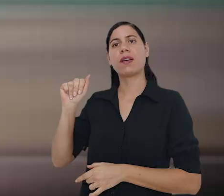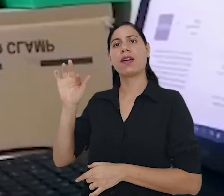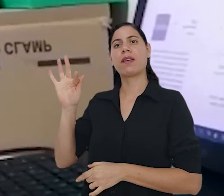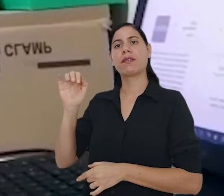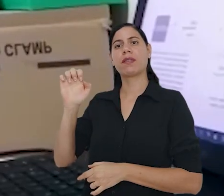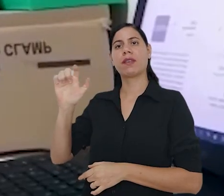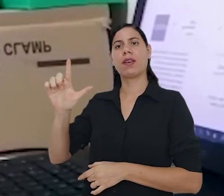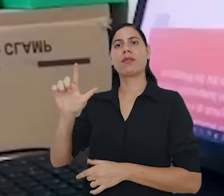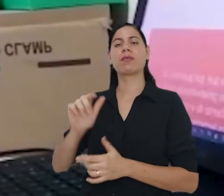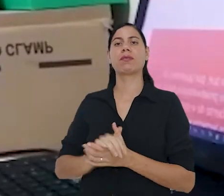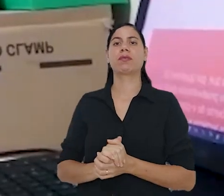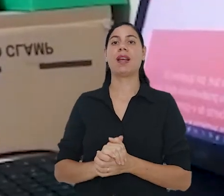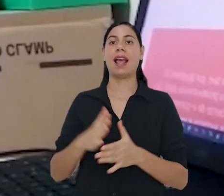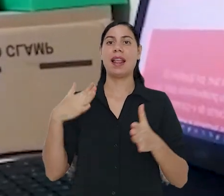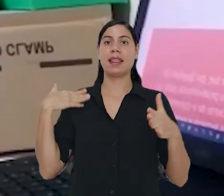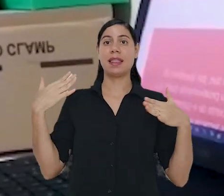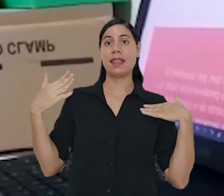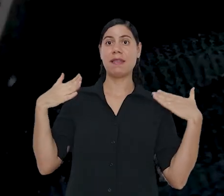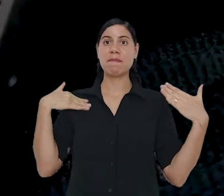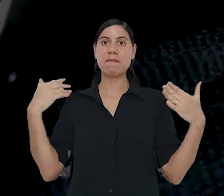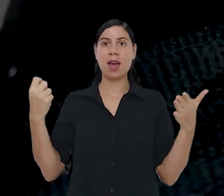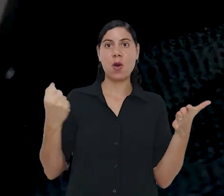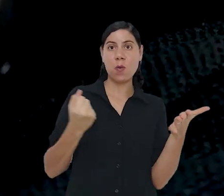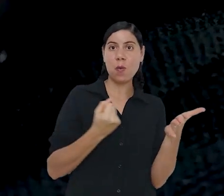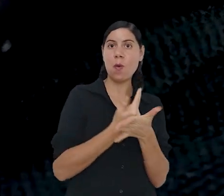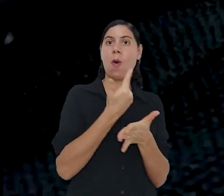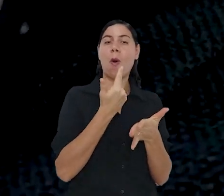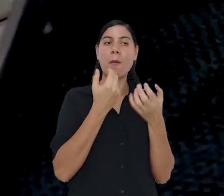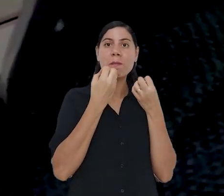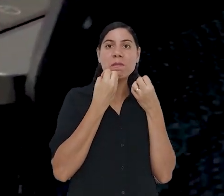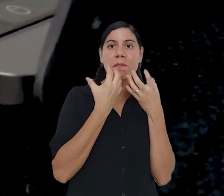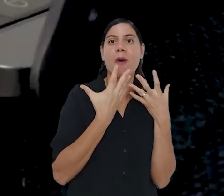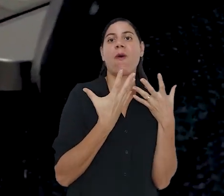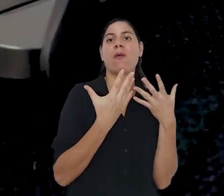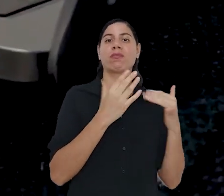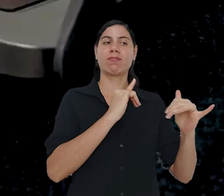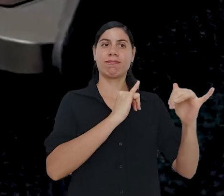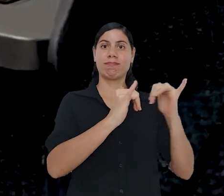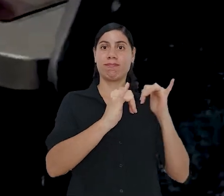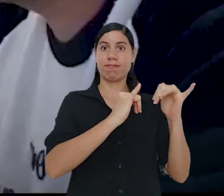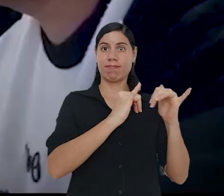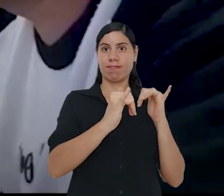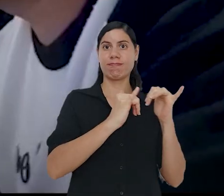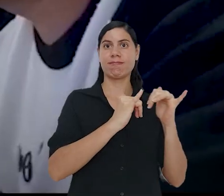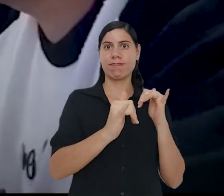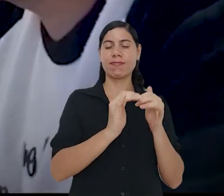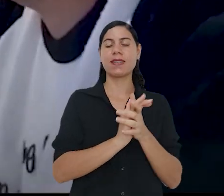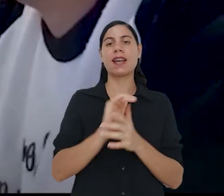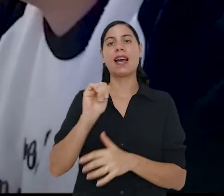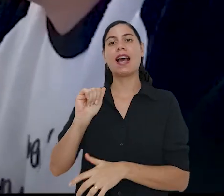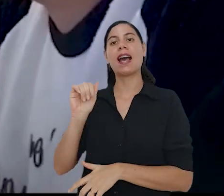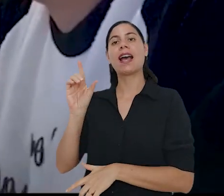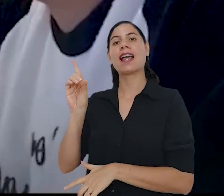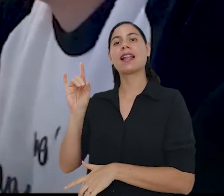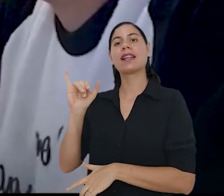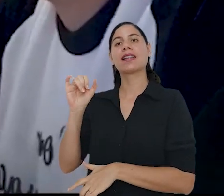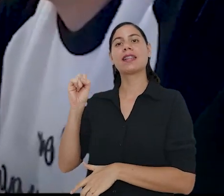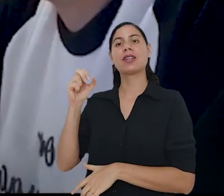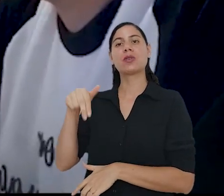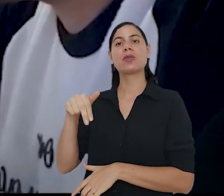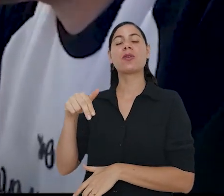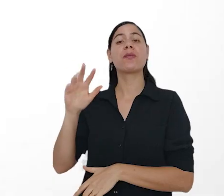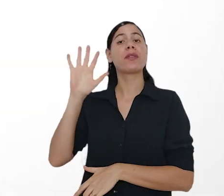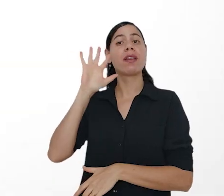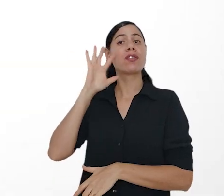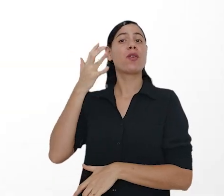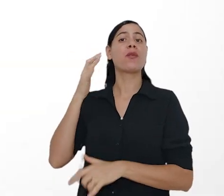Braga. Animado com uma compra bem-sucedida que fez pela internet, Adson Nunes